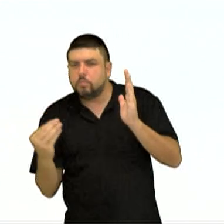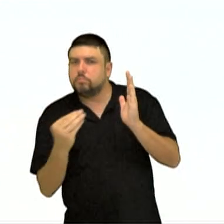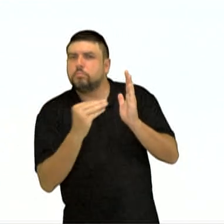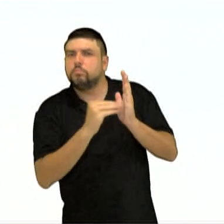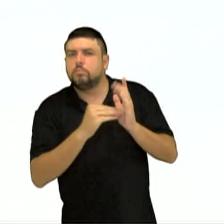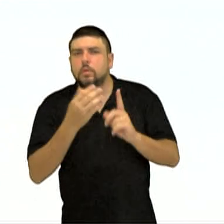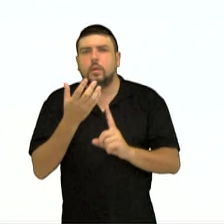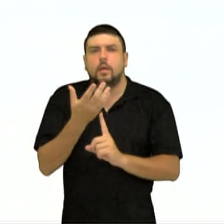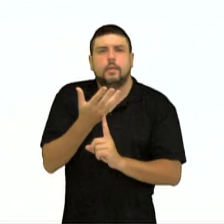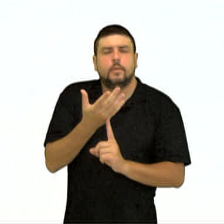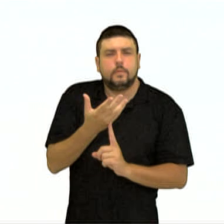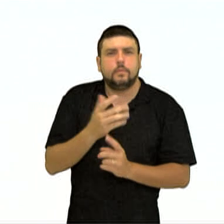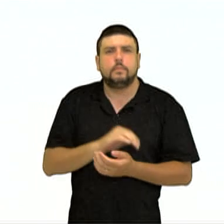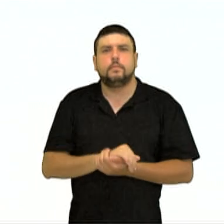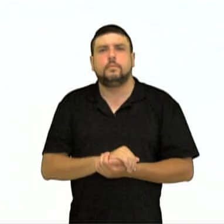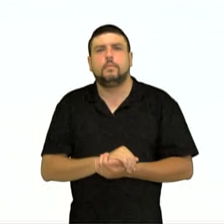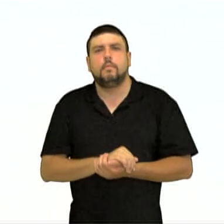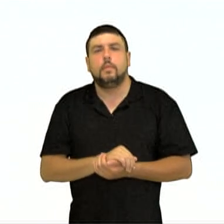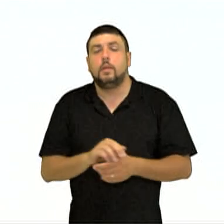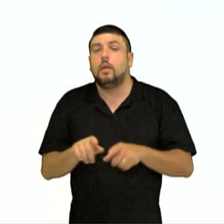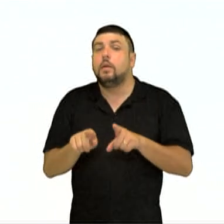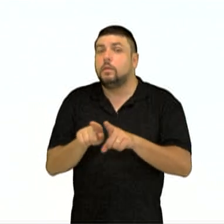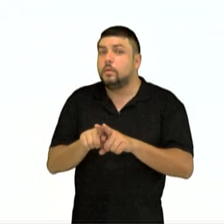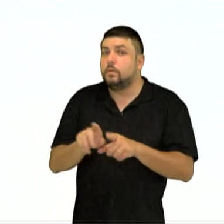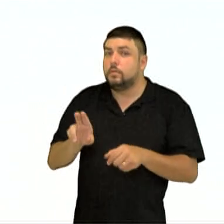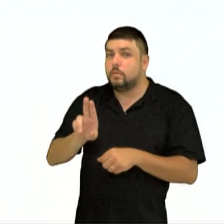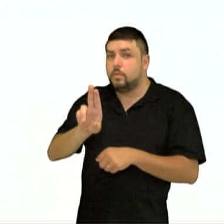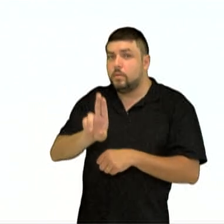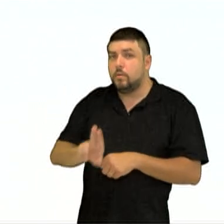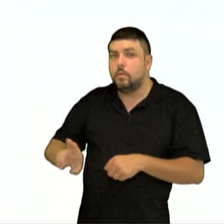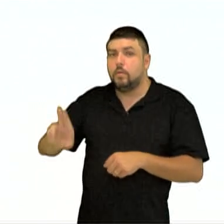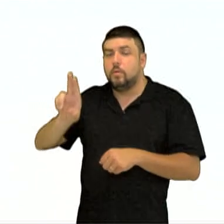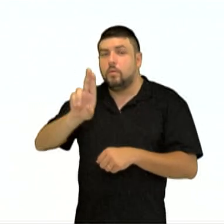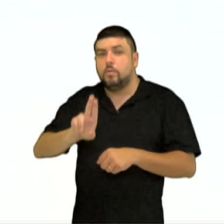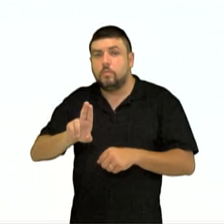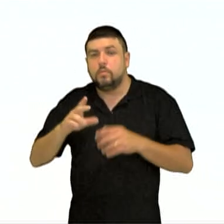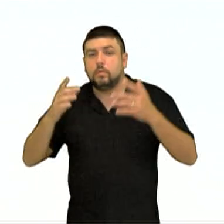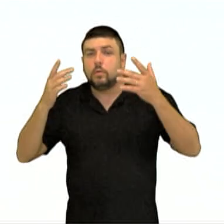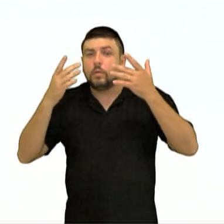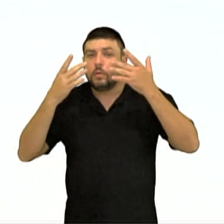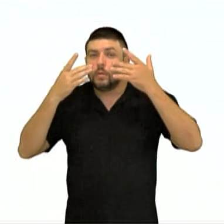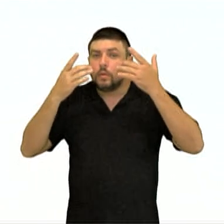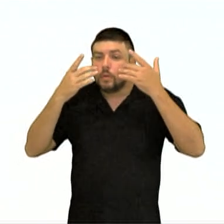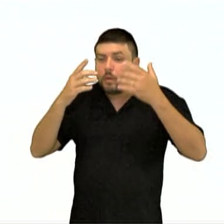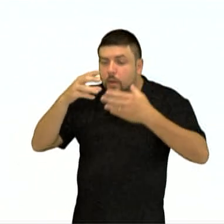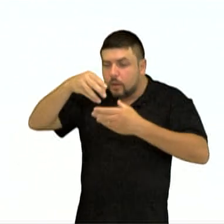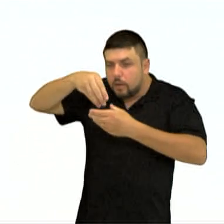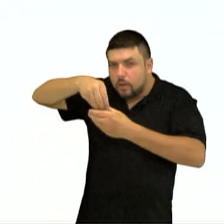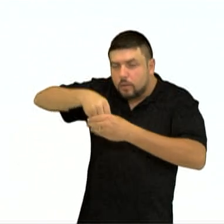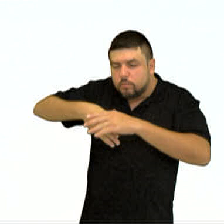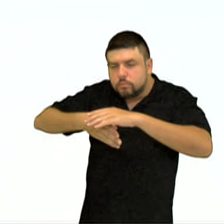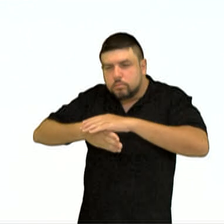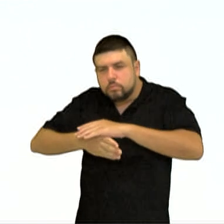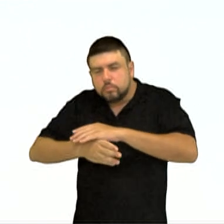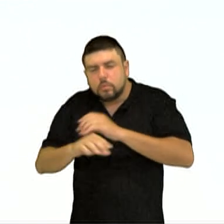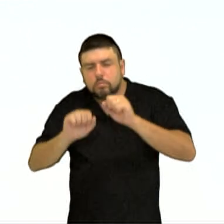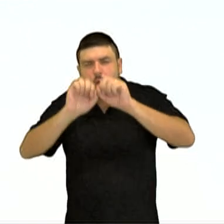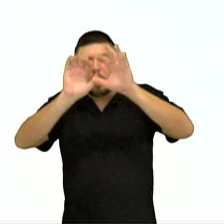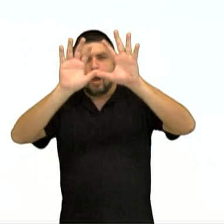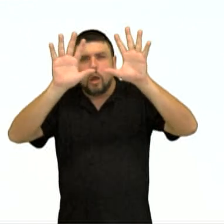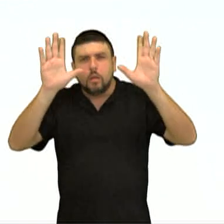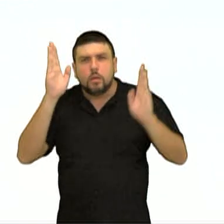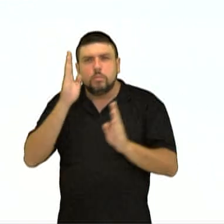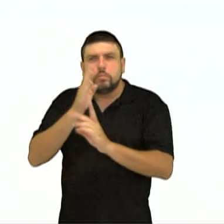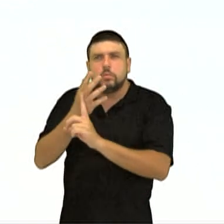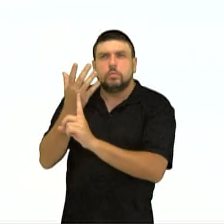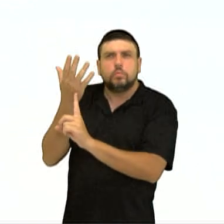pinturas, elas começaram a ser usadas na iluminação de teatros e os lugares também passaram